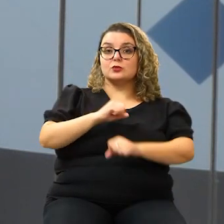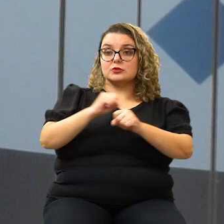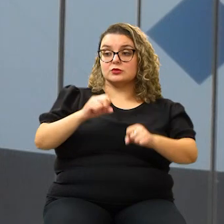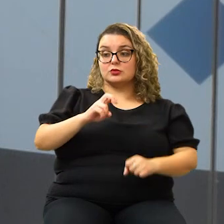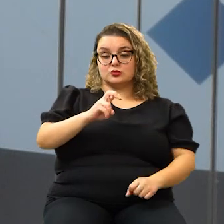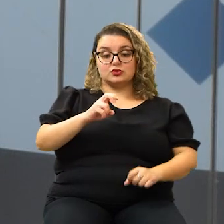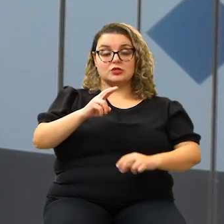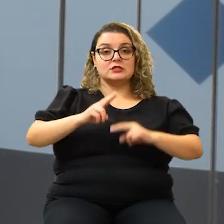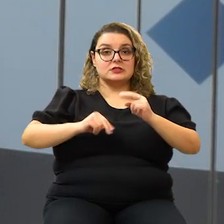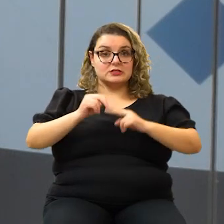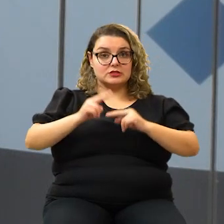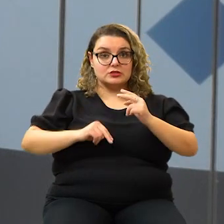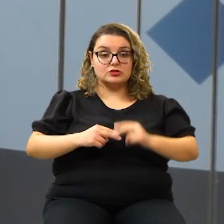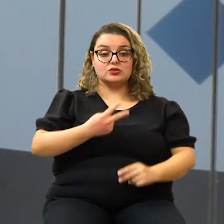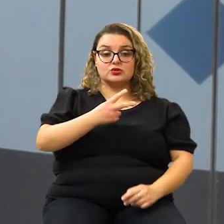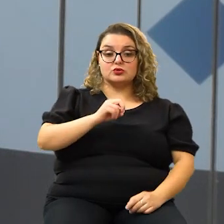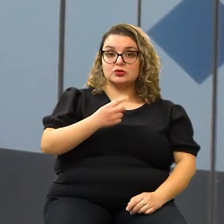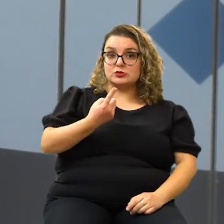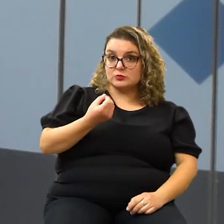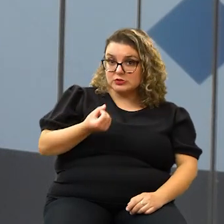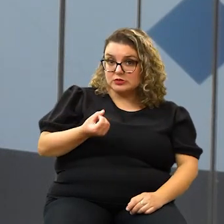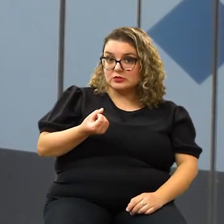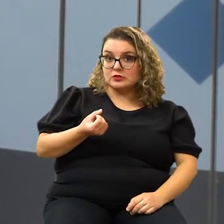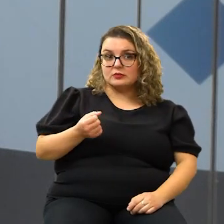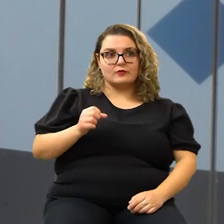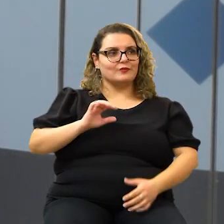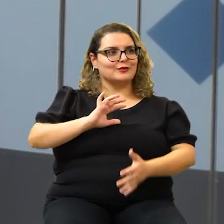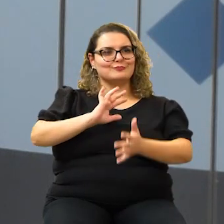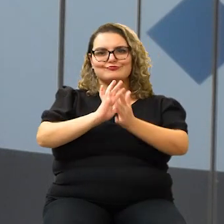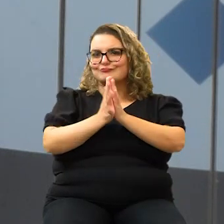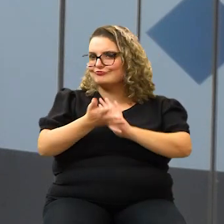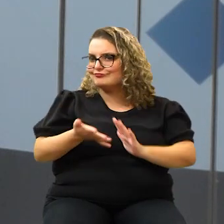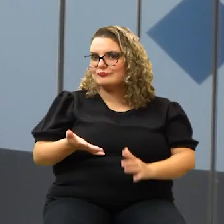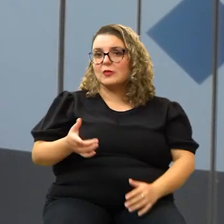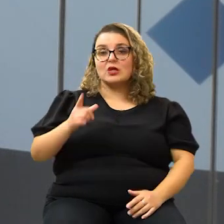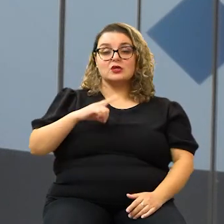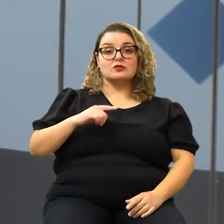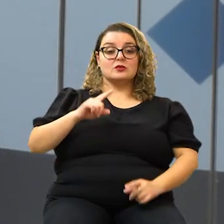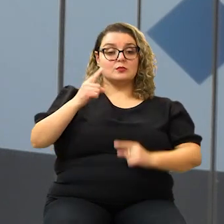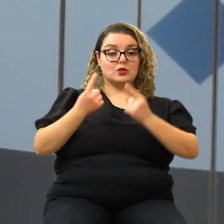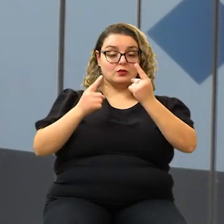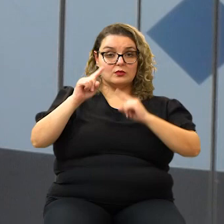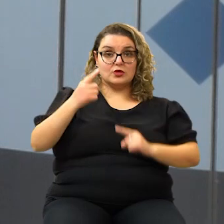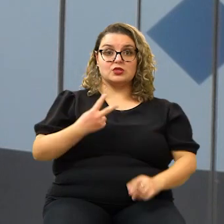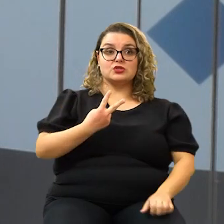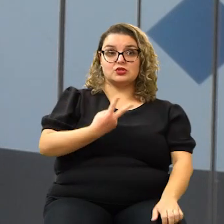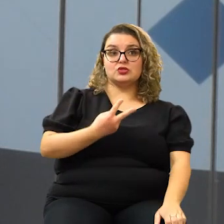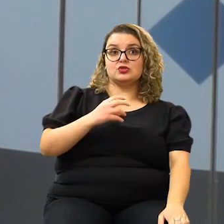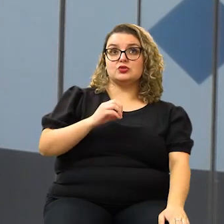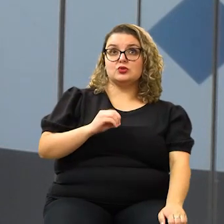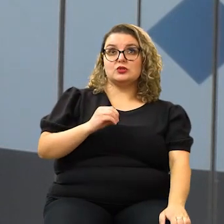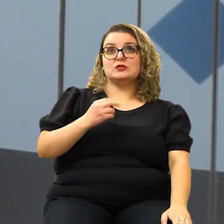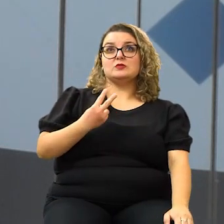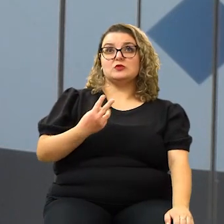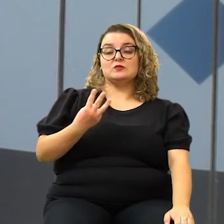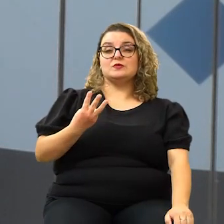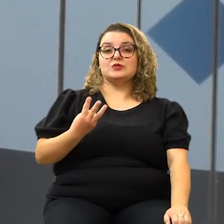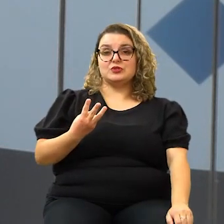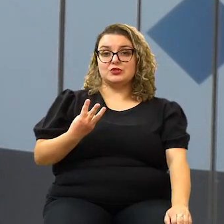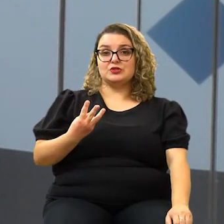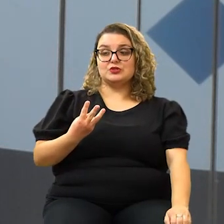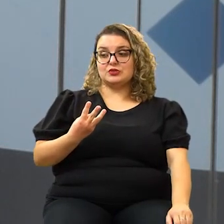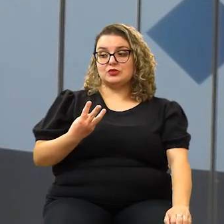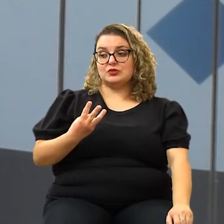no dia 5 de junho de 2016, que foi bem catastrófico. Tivemos fevereiro de 2023,